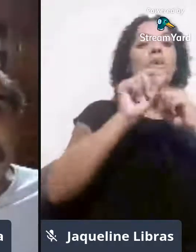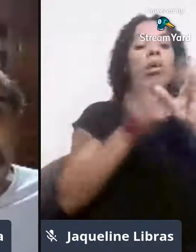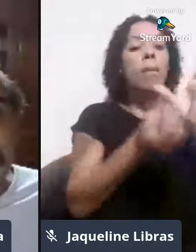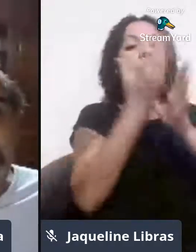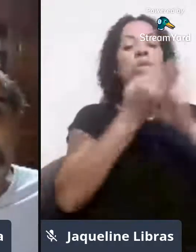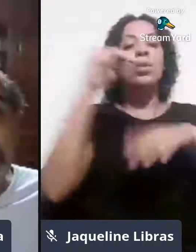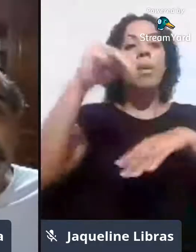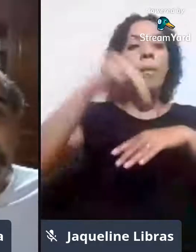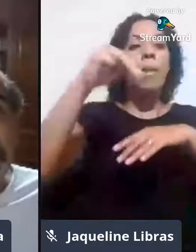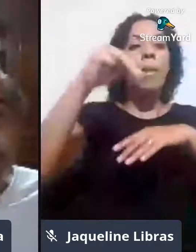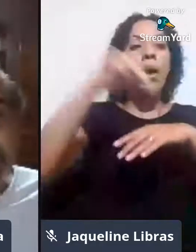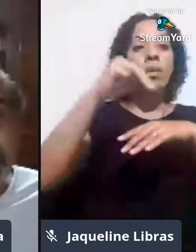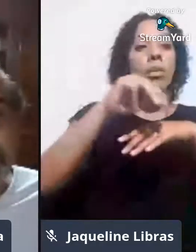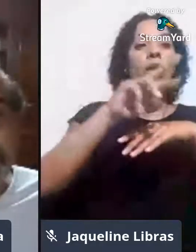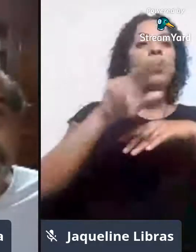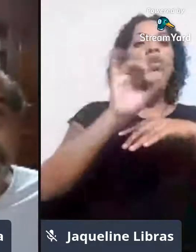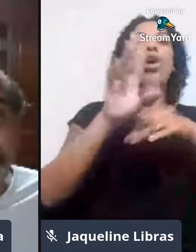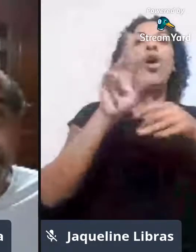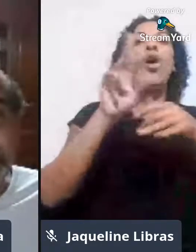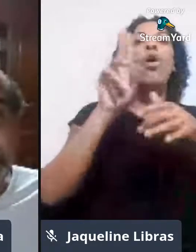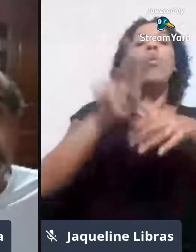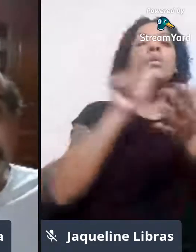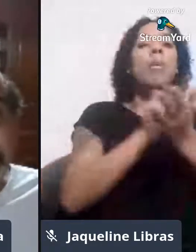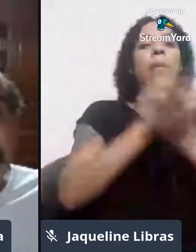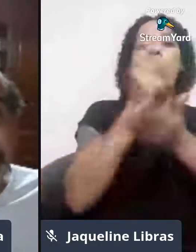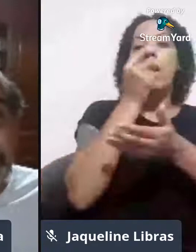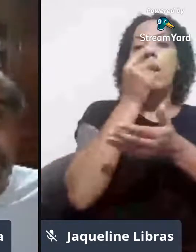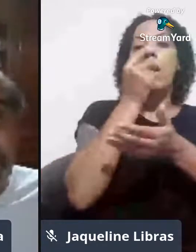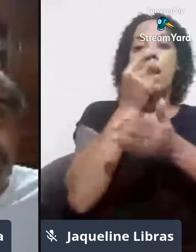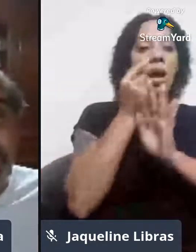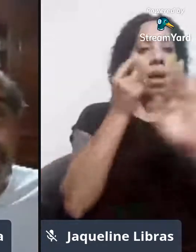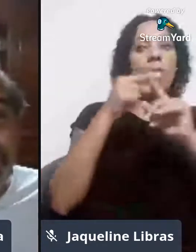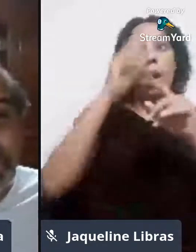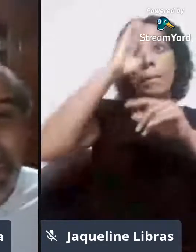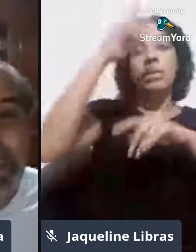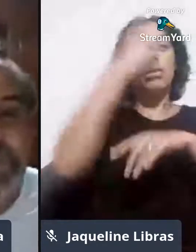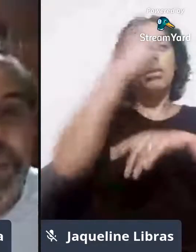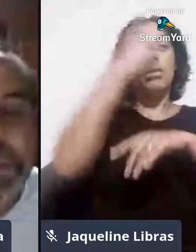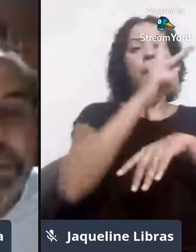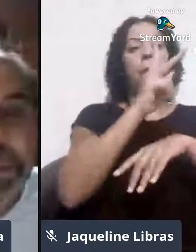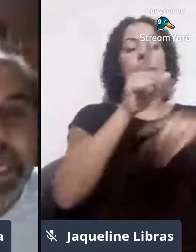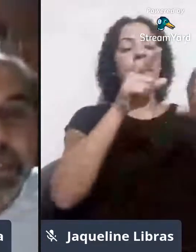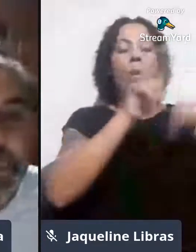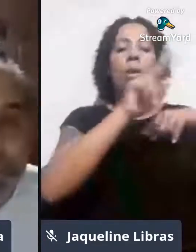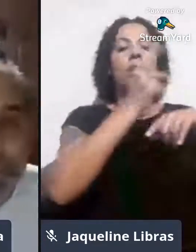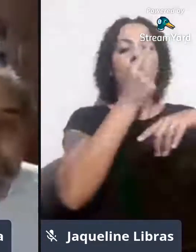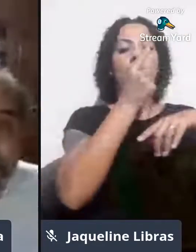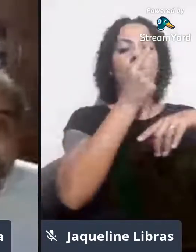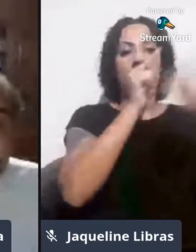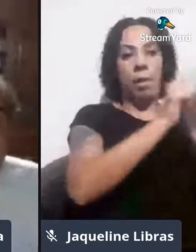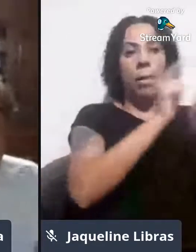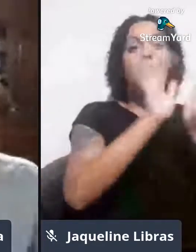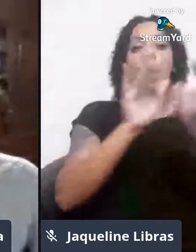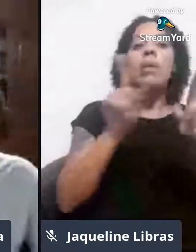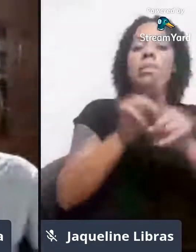com lápis e papel, mídia central de seus pais, mas também com as formas digitais, com o celular. Então,